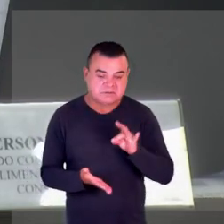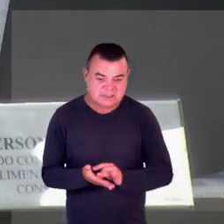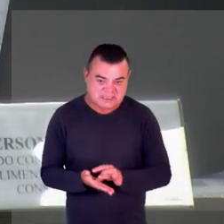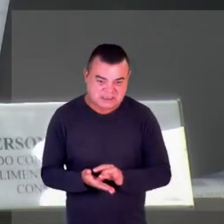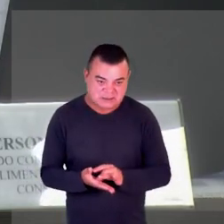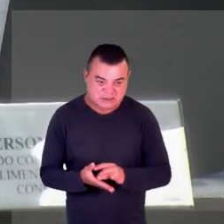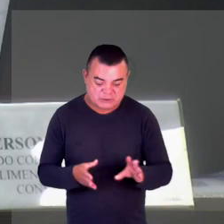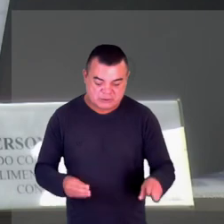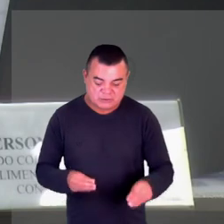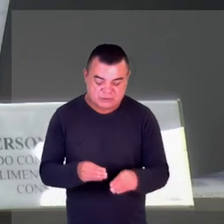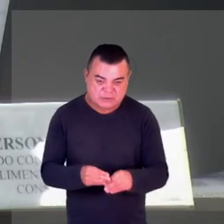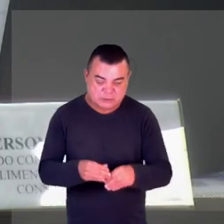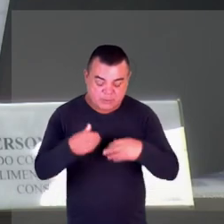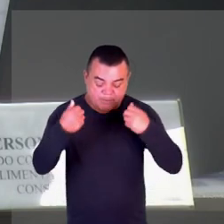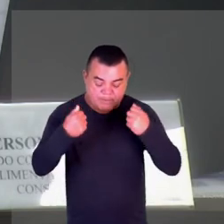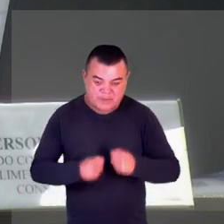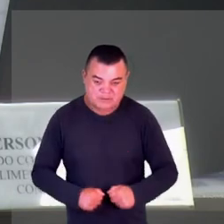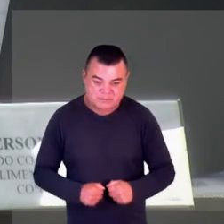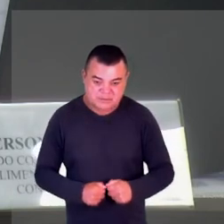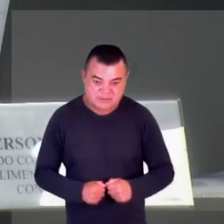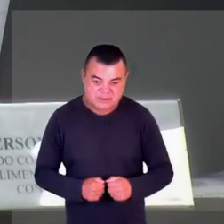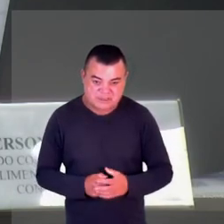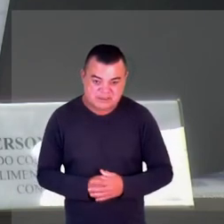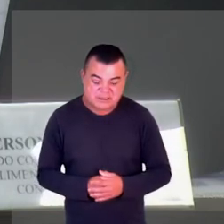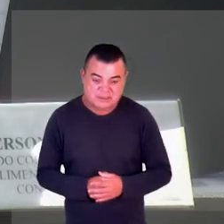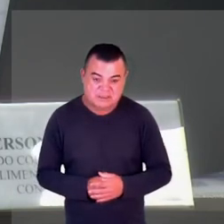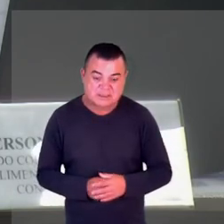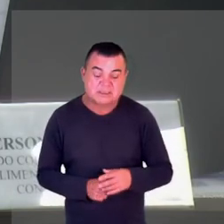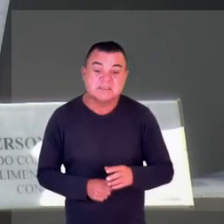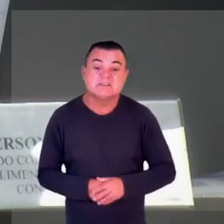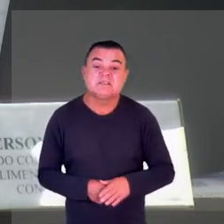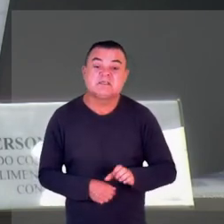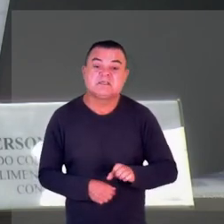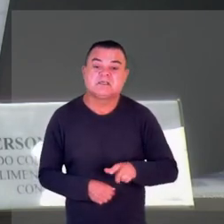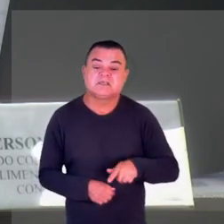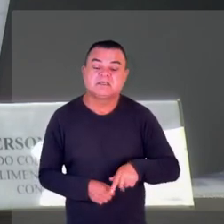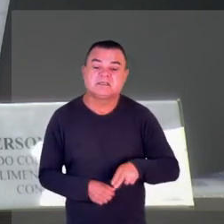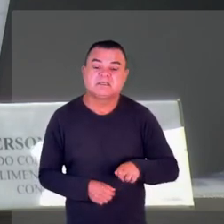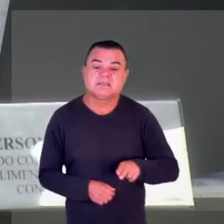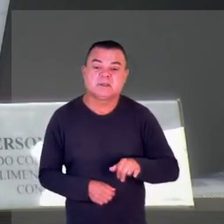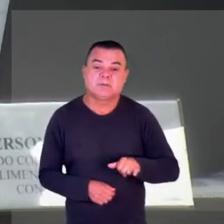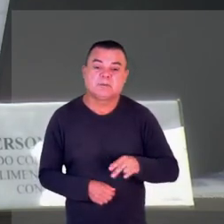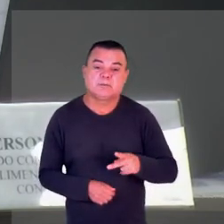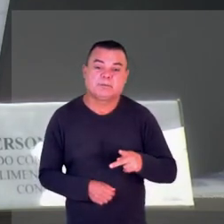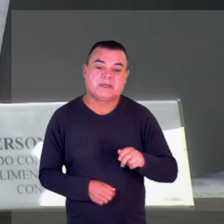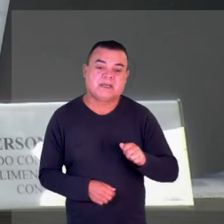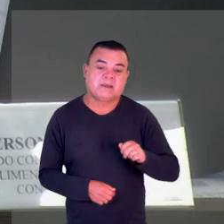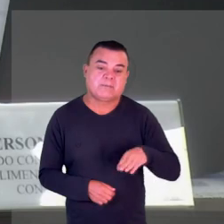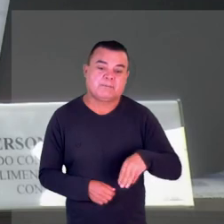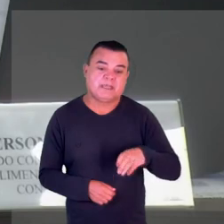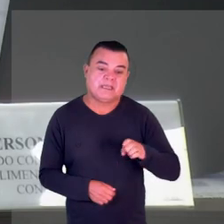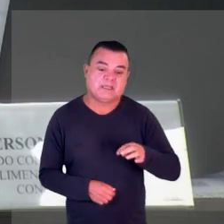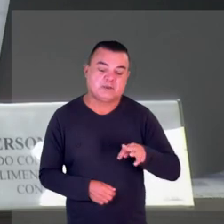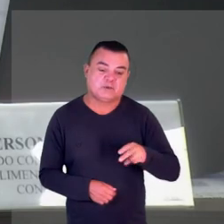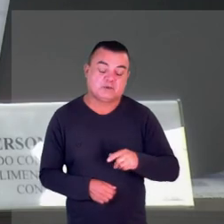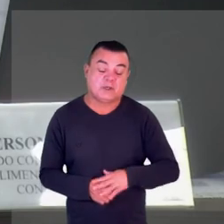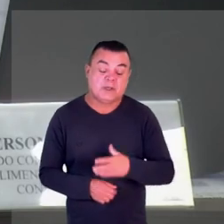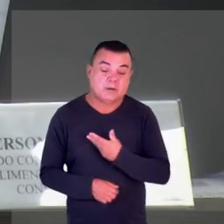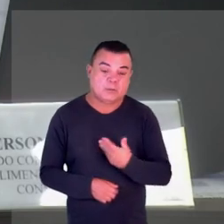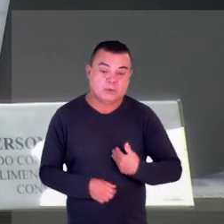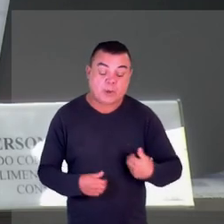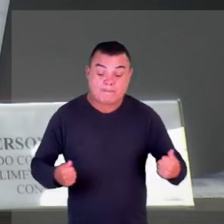com possibilidades de equipamentos públicos que possam está próximo a essas famílias